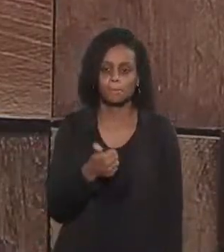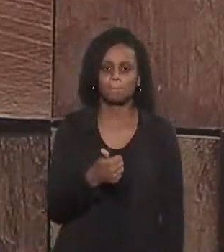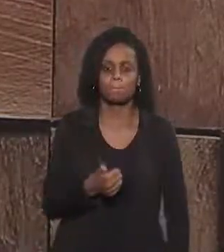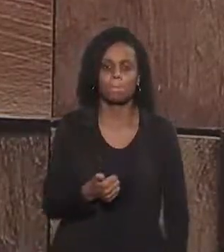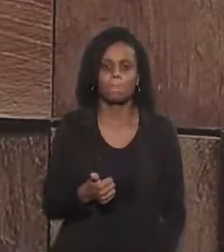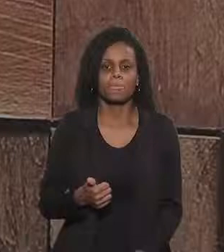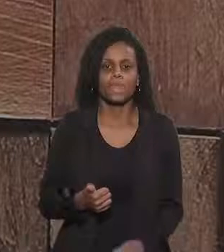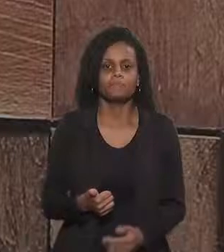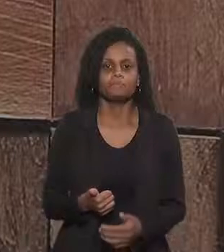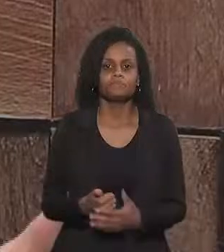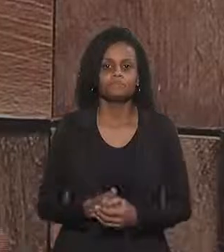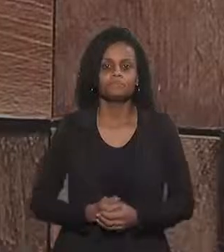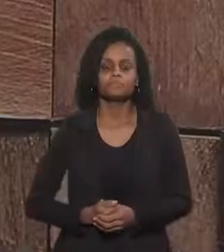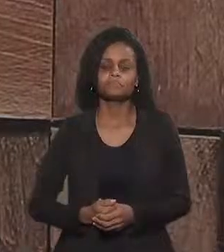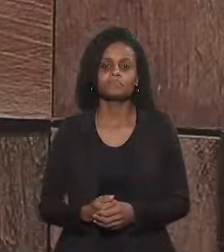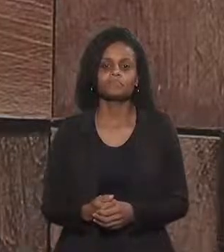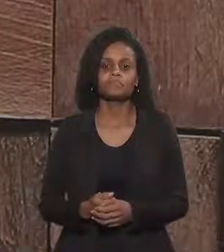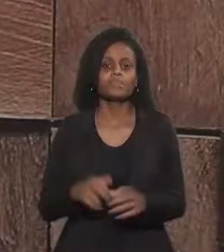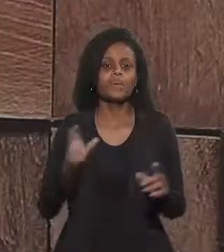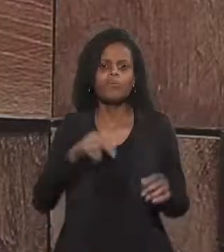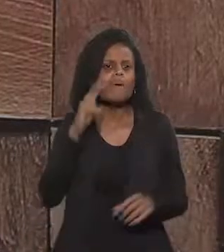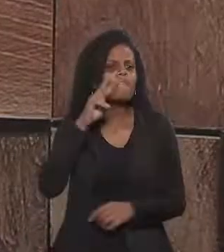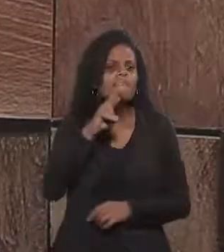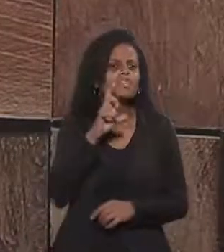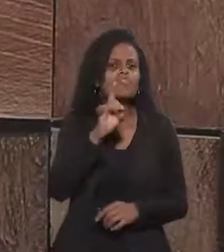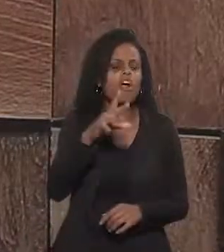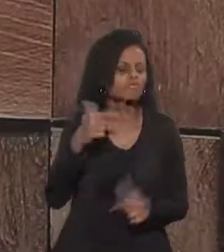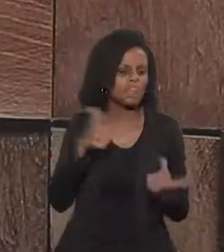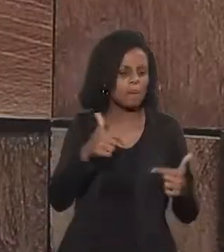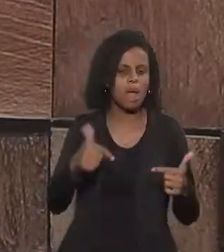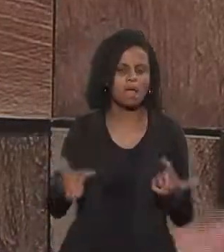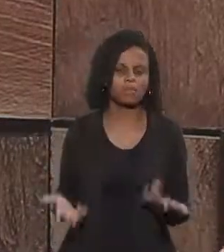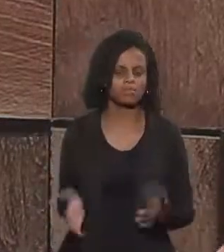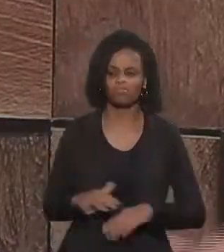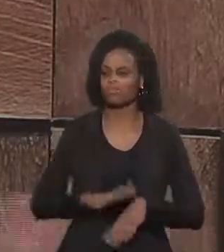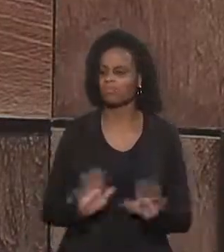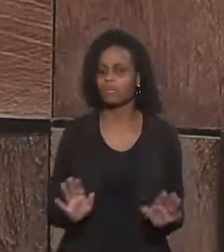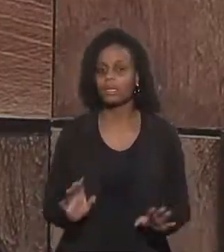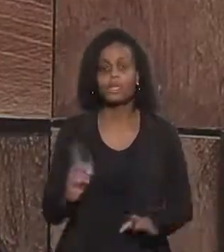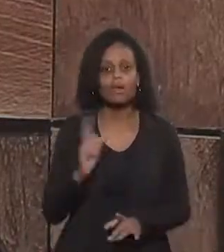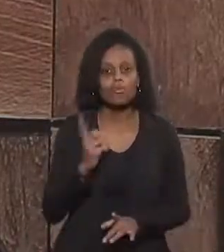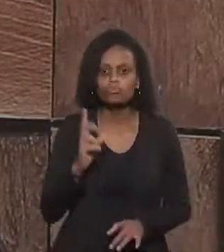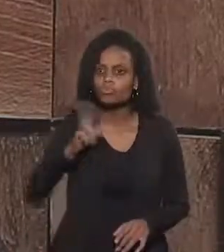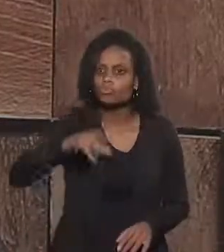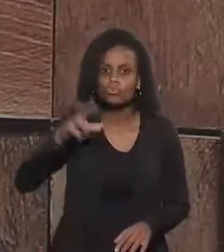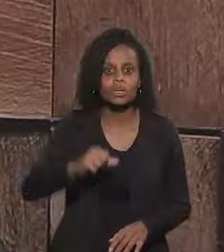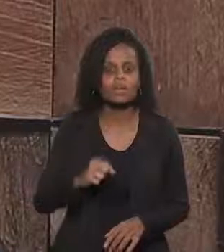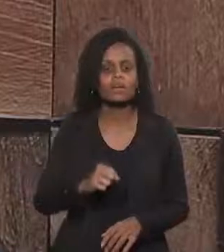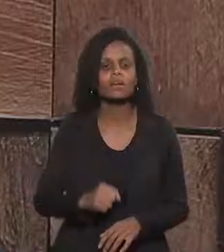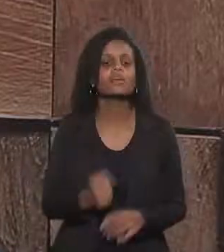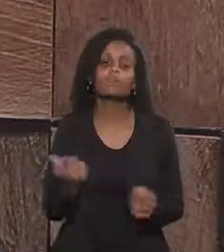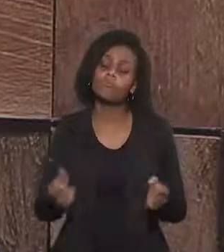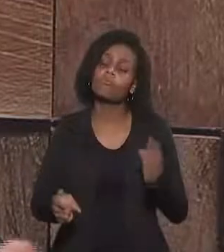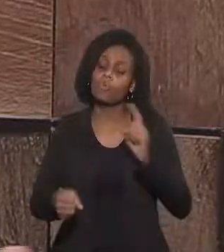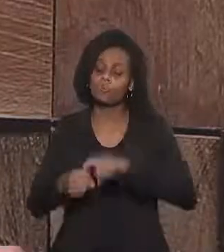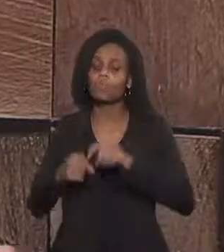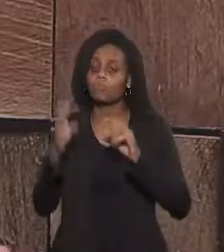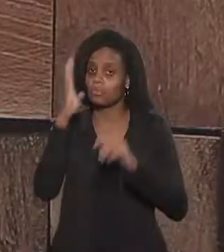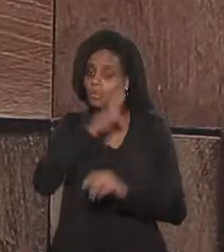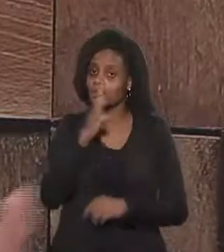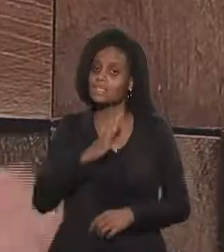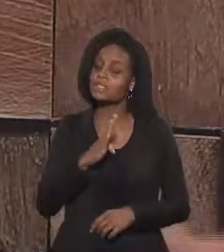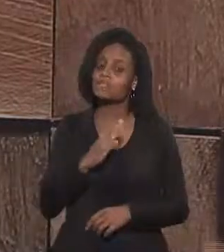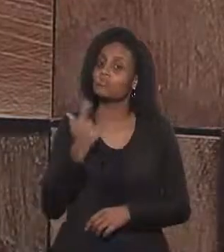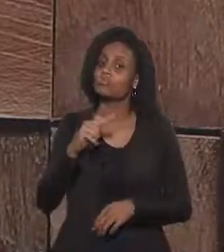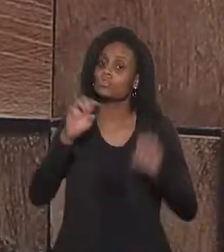como responsabilidade. Eu nunca quero nada como emprego, nada, nem o público, nem nada. Aí, quer dizer, voltar para o Brasil realmente,